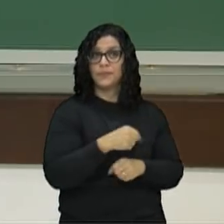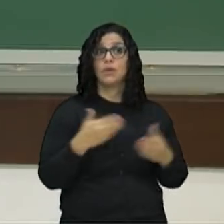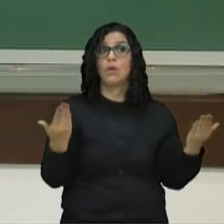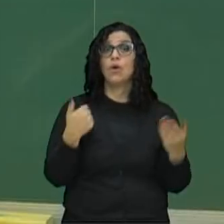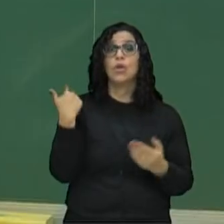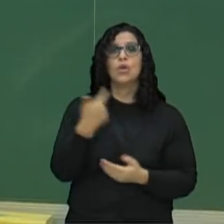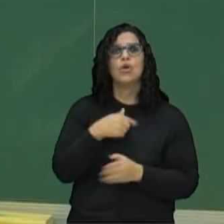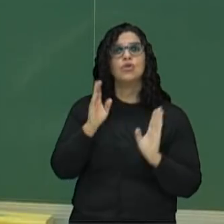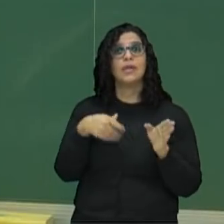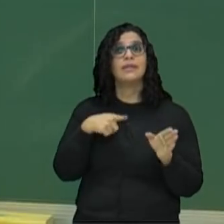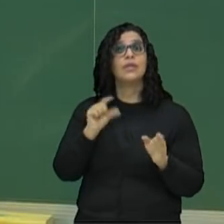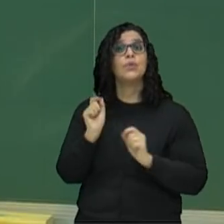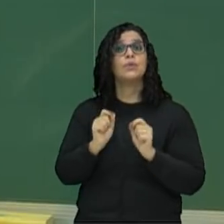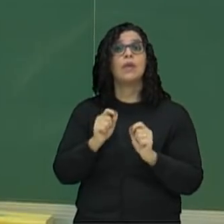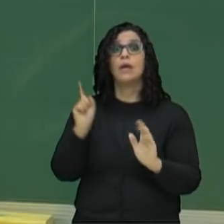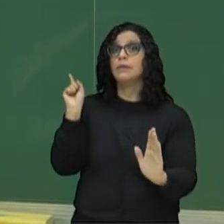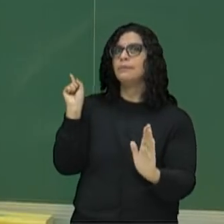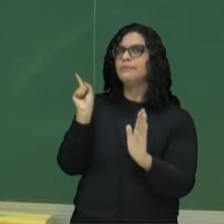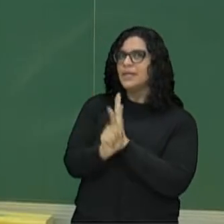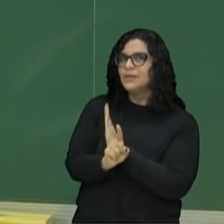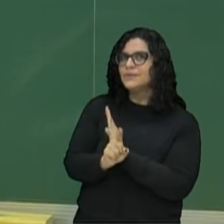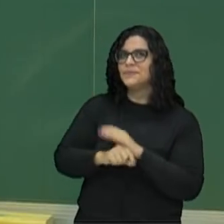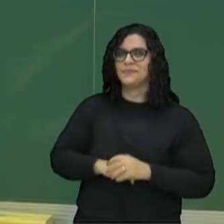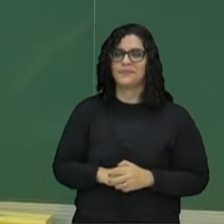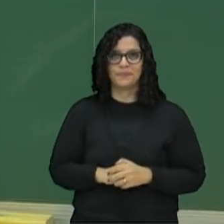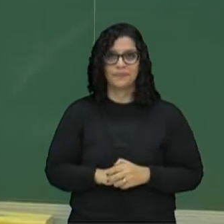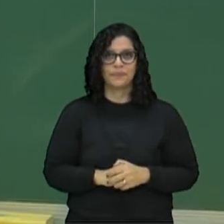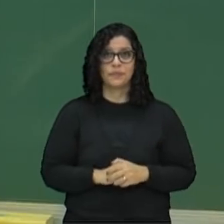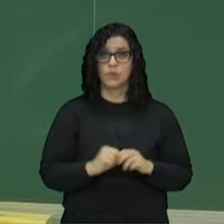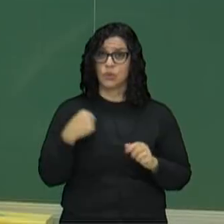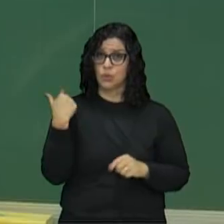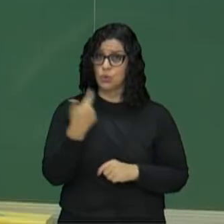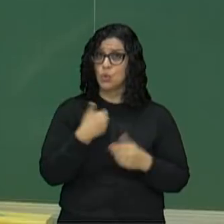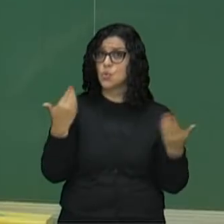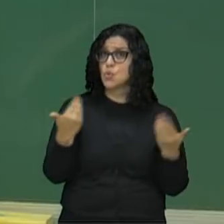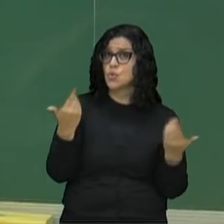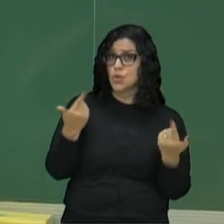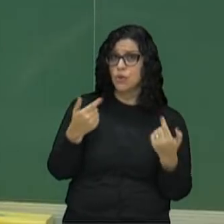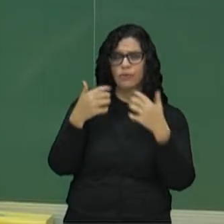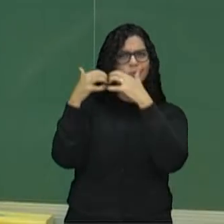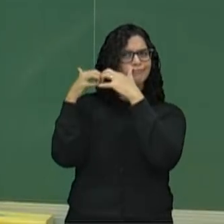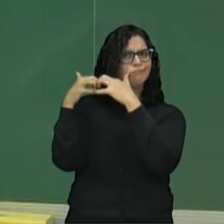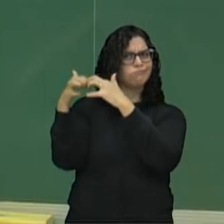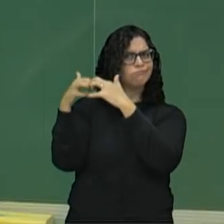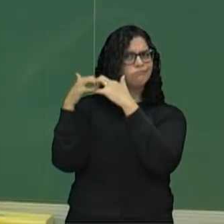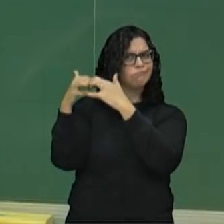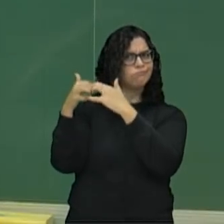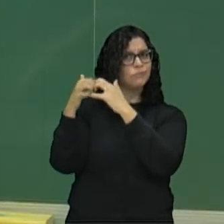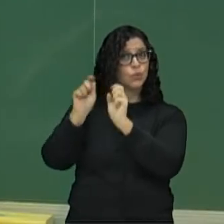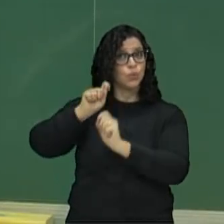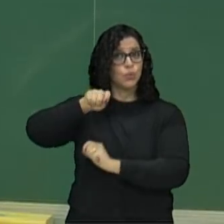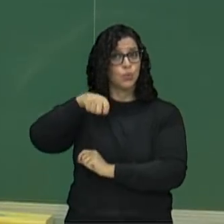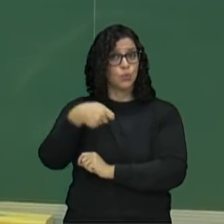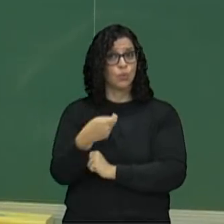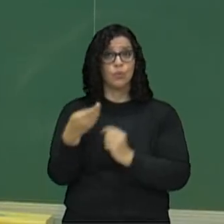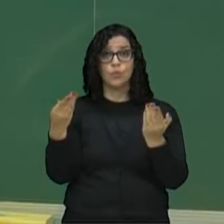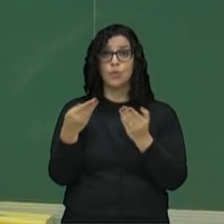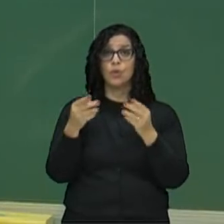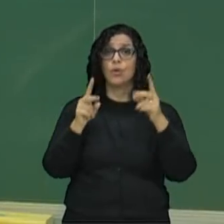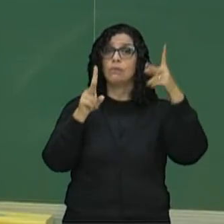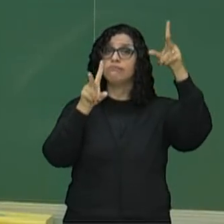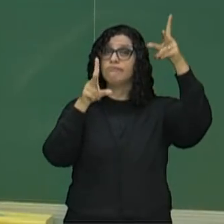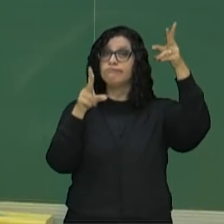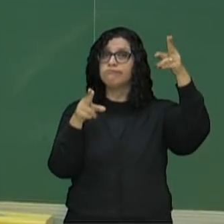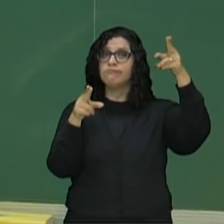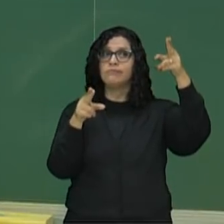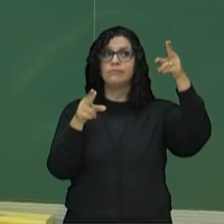Então, nós já estamos aqui diante de um quiz, ok? E nós vamos refletir sobre esse